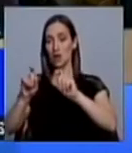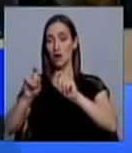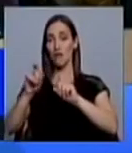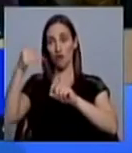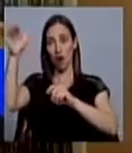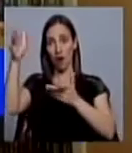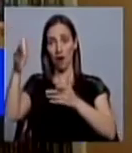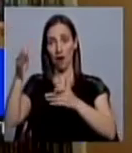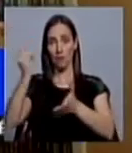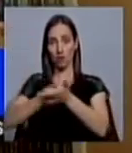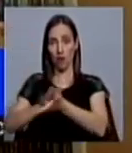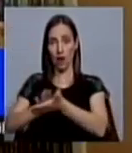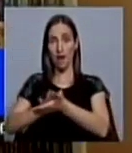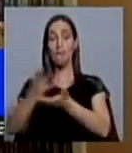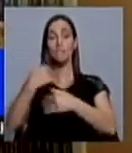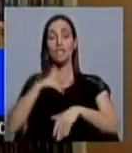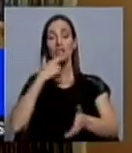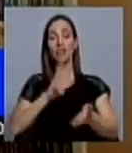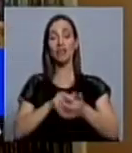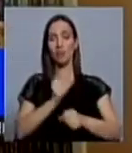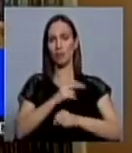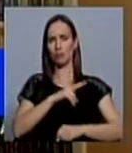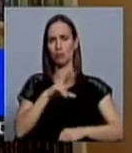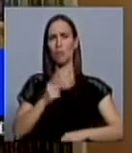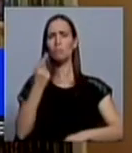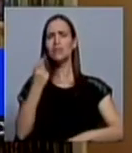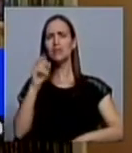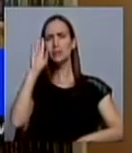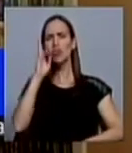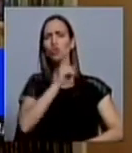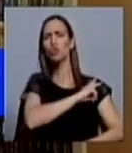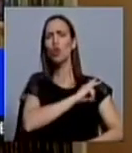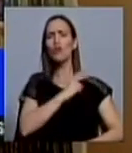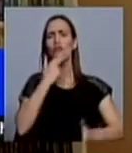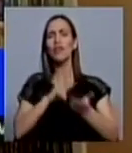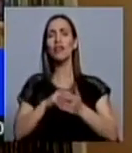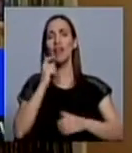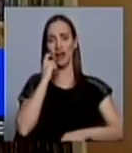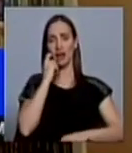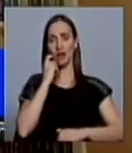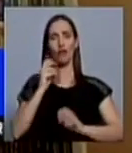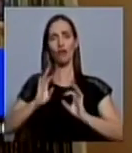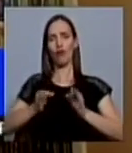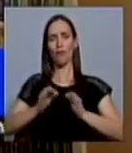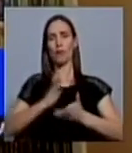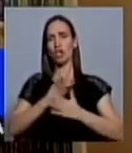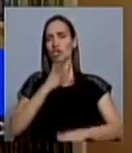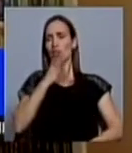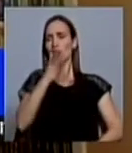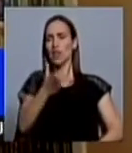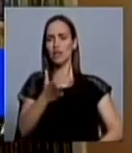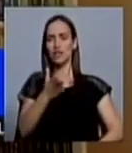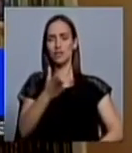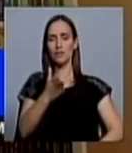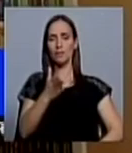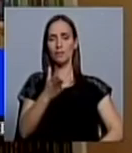é preciso saber quem são os verdadeiros donos destas empresas. Não basta dizer que se